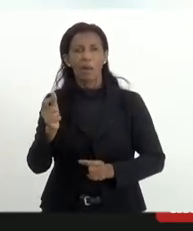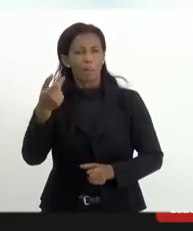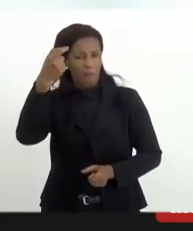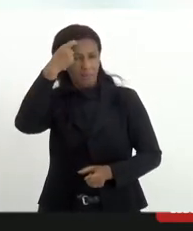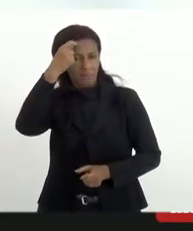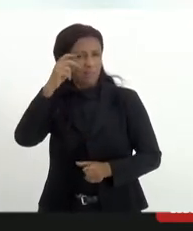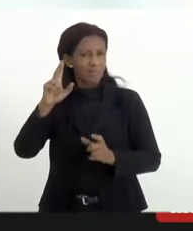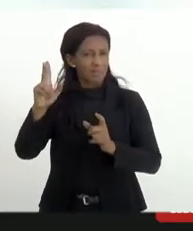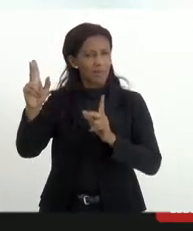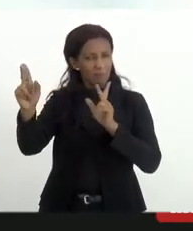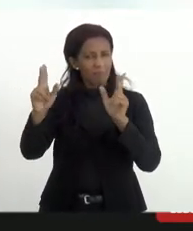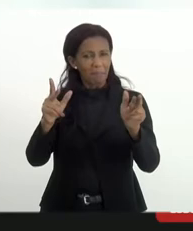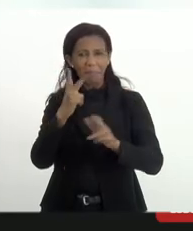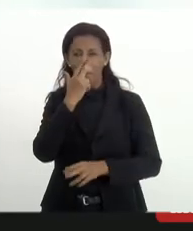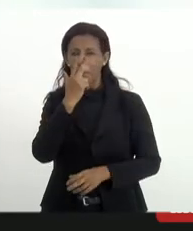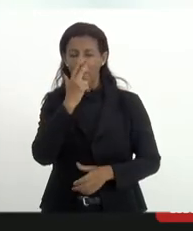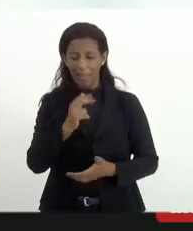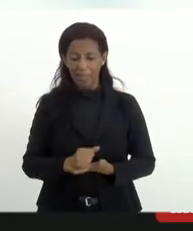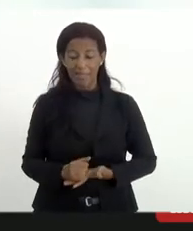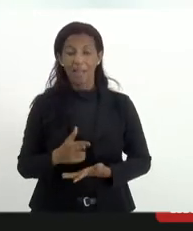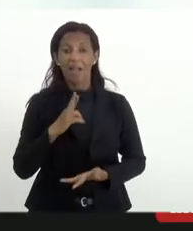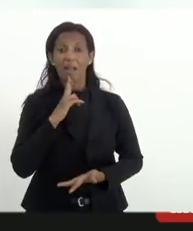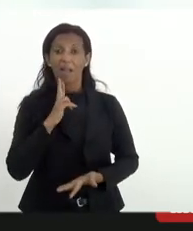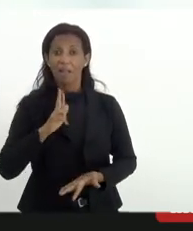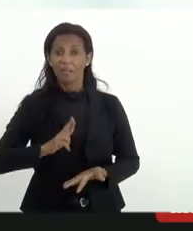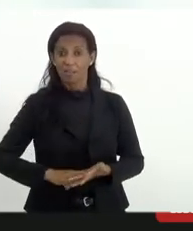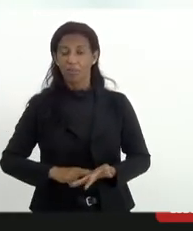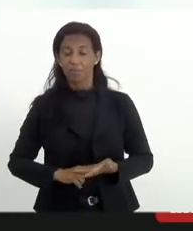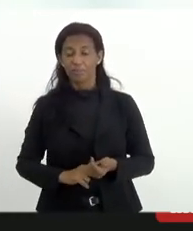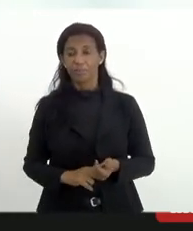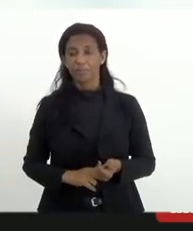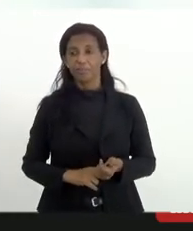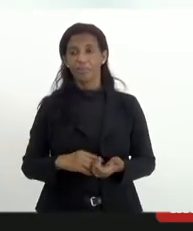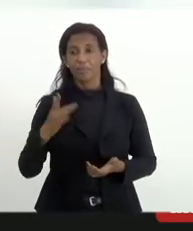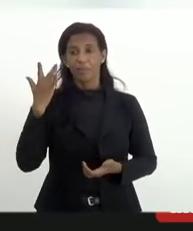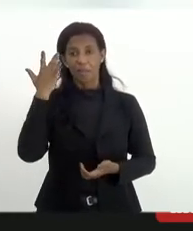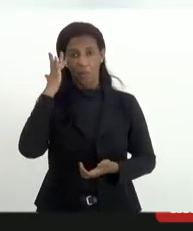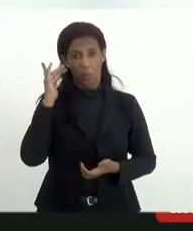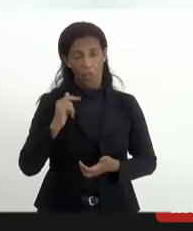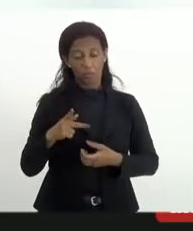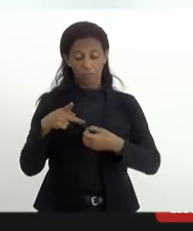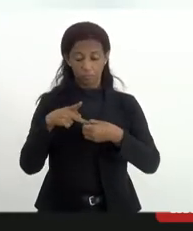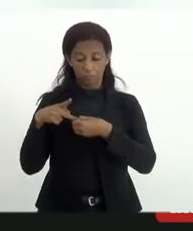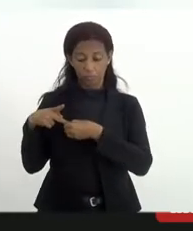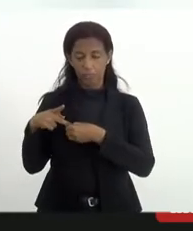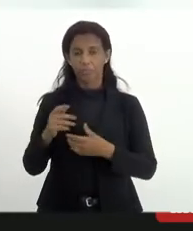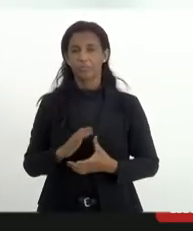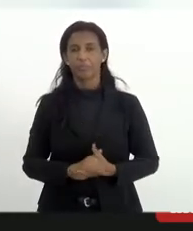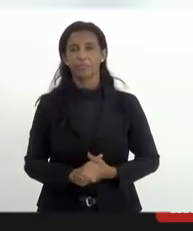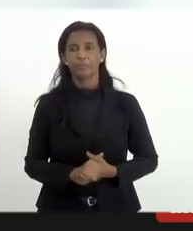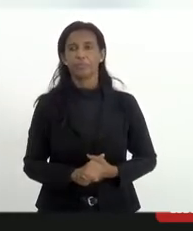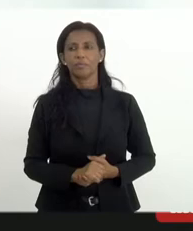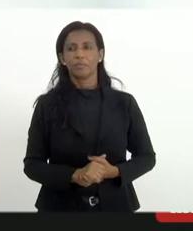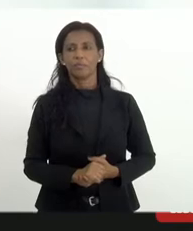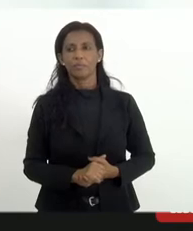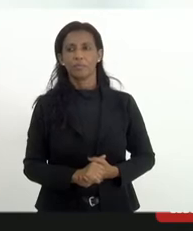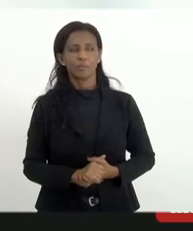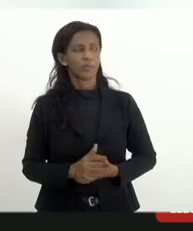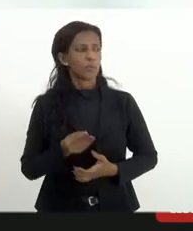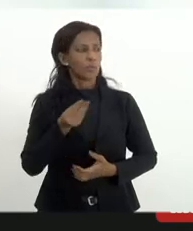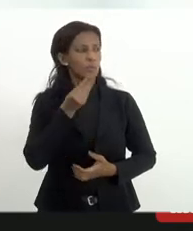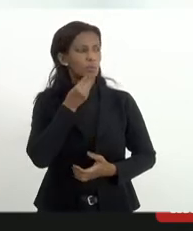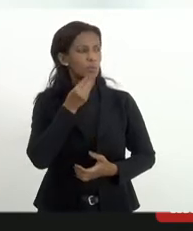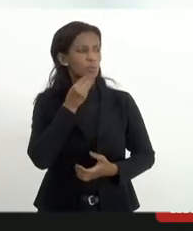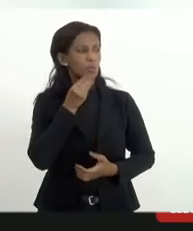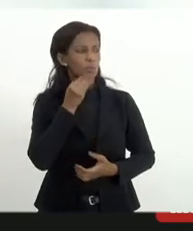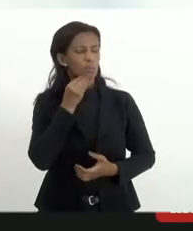concepção. Razão pela qual eu acho que a Procuradoria podia se reunir